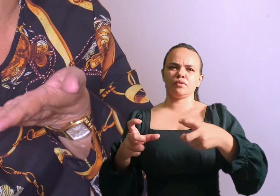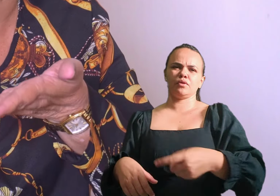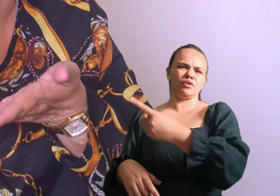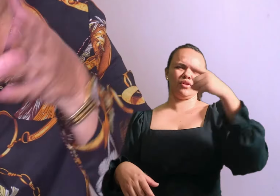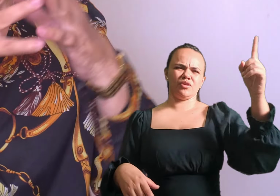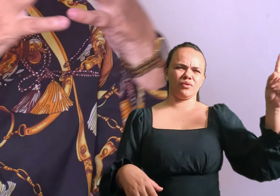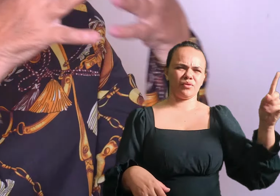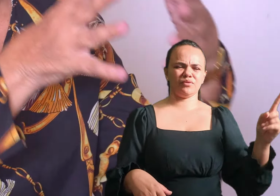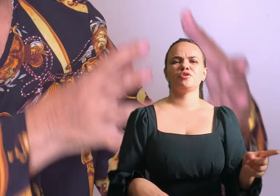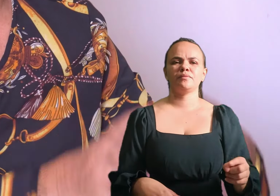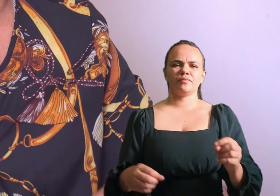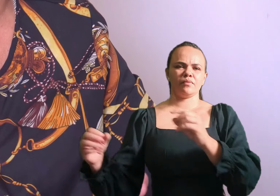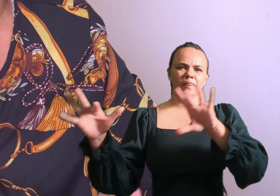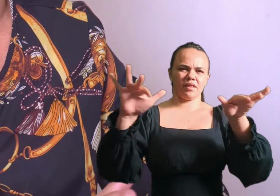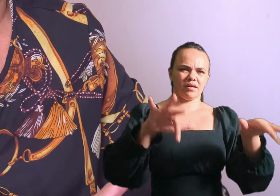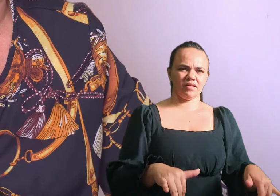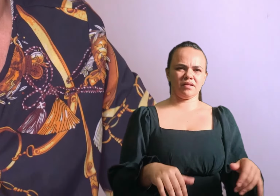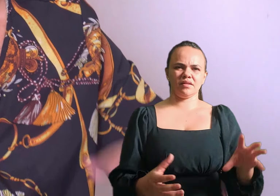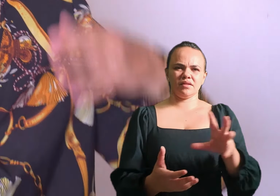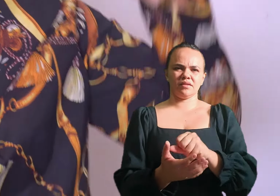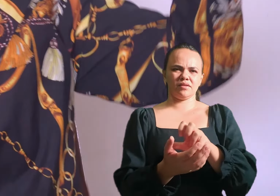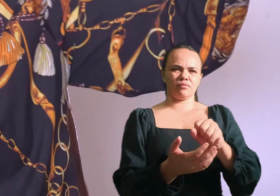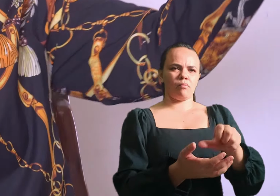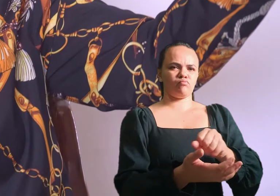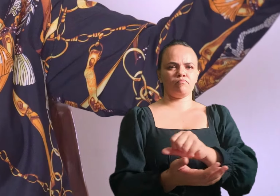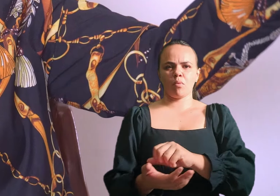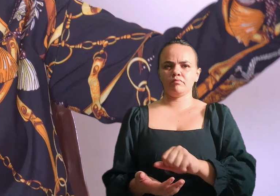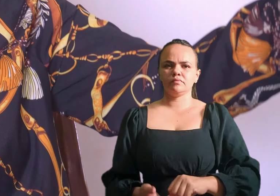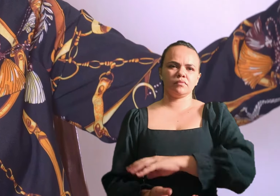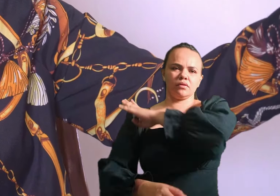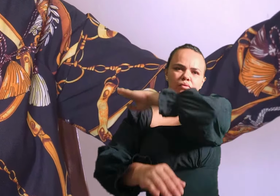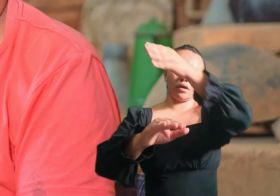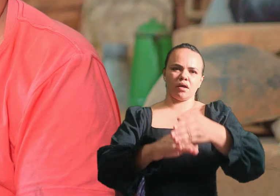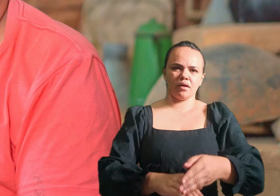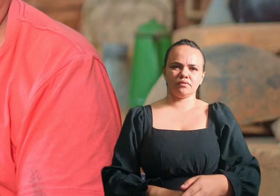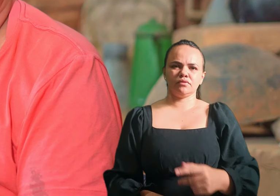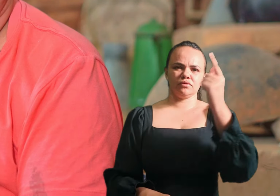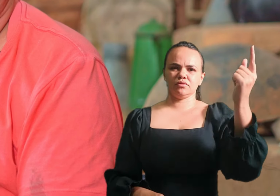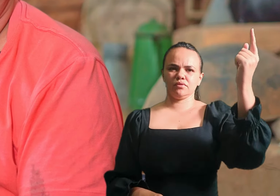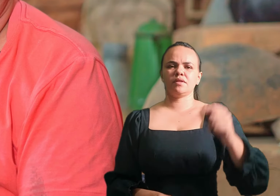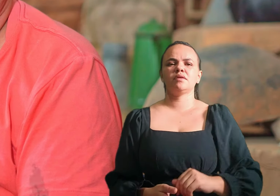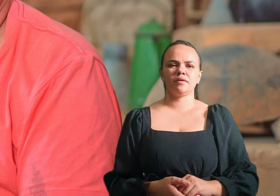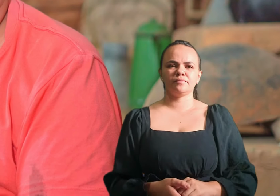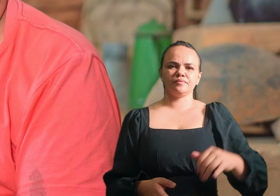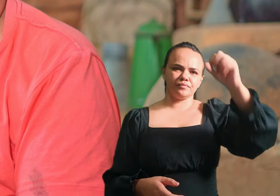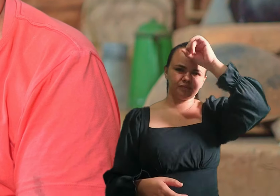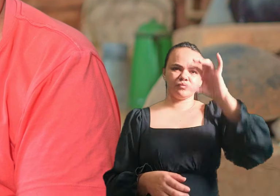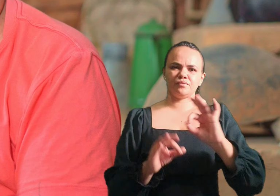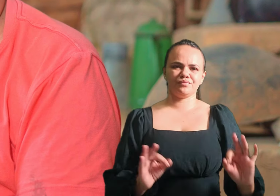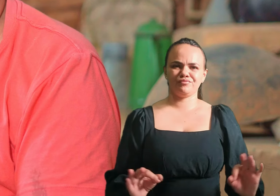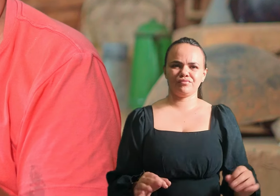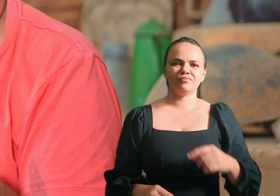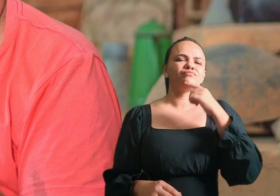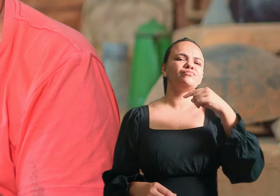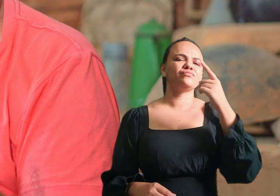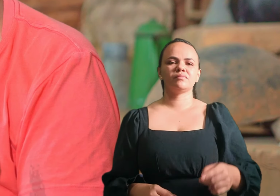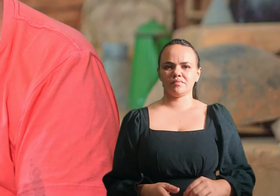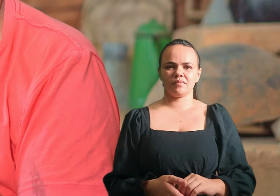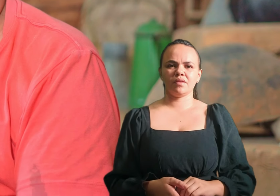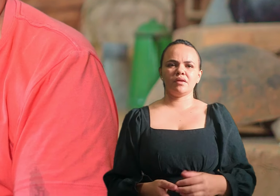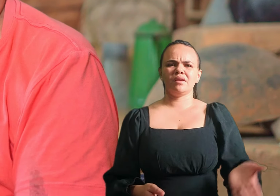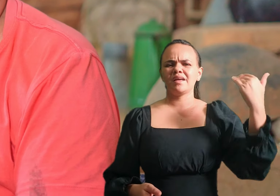para trazer o gado para simplesmente alimentá-lo no alto de uma serra porque na época eh havia umum